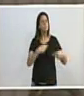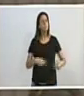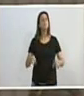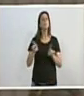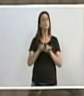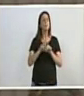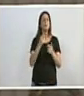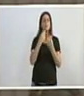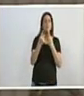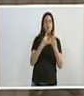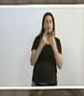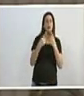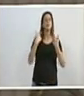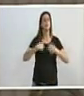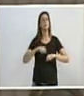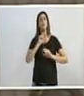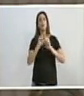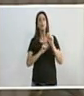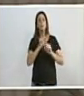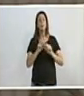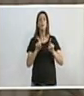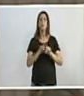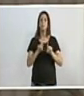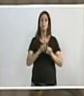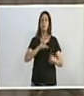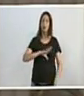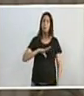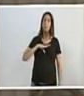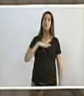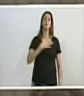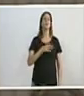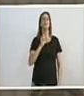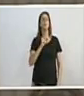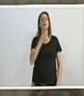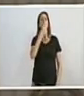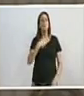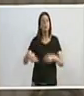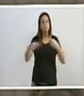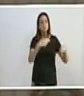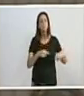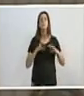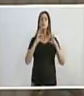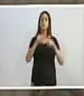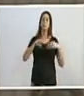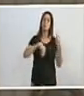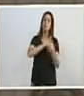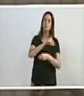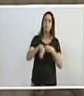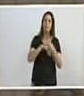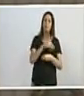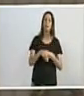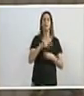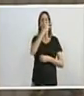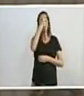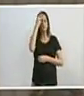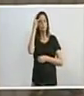forma, nós temos que ter a ousadia de trazer para um bom debate todos os envolvidos, todos, desde o